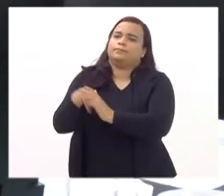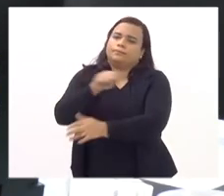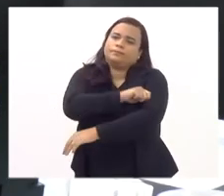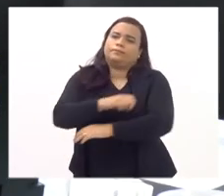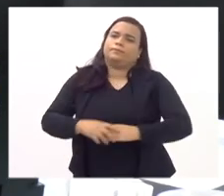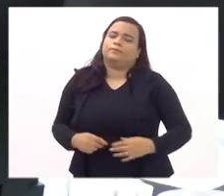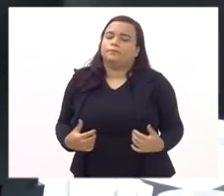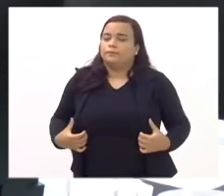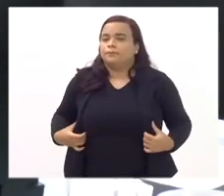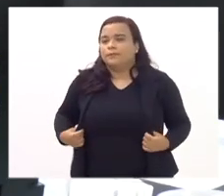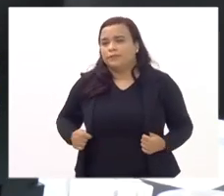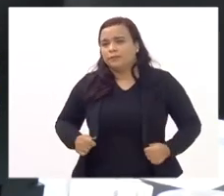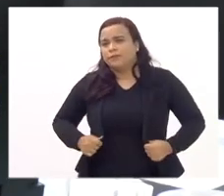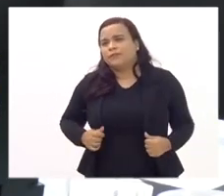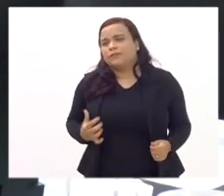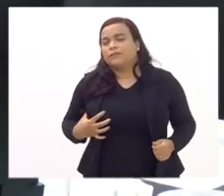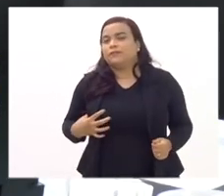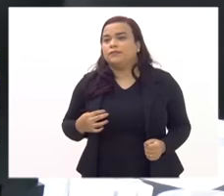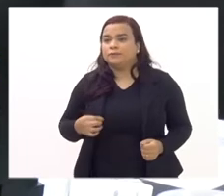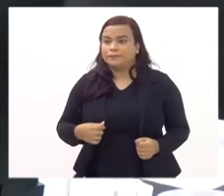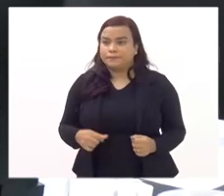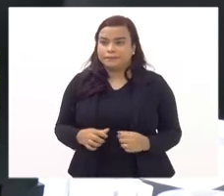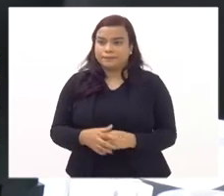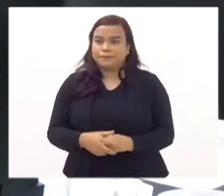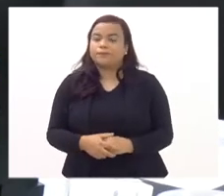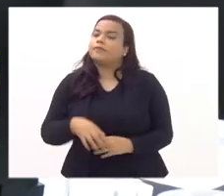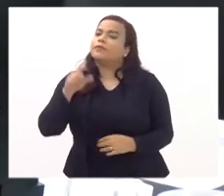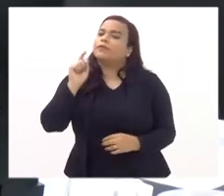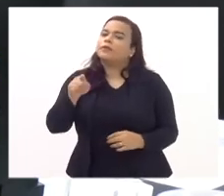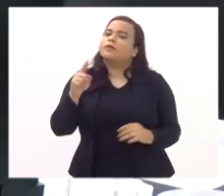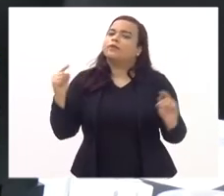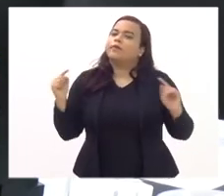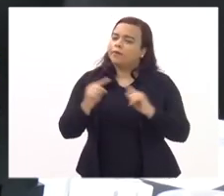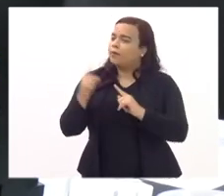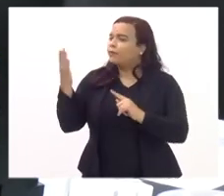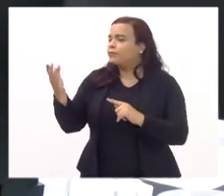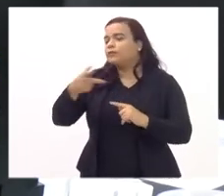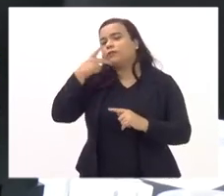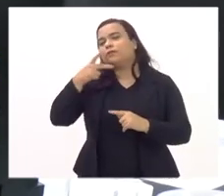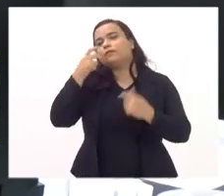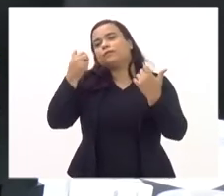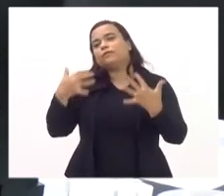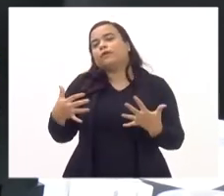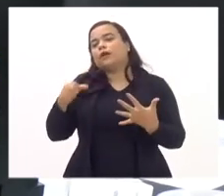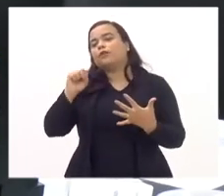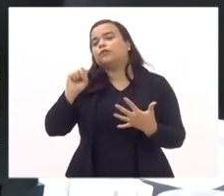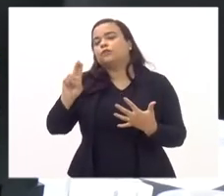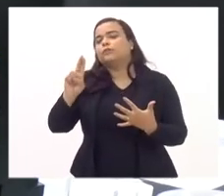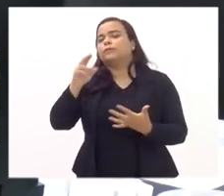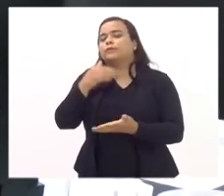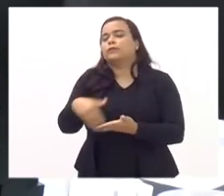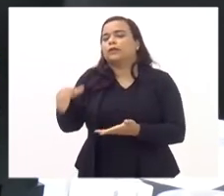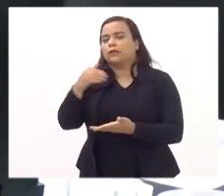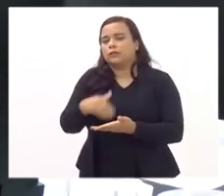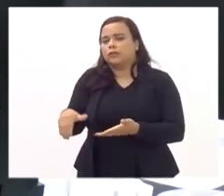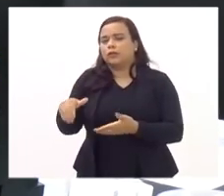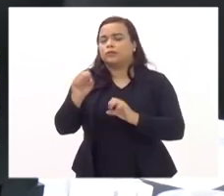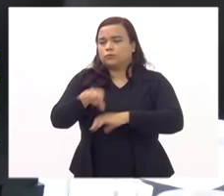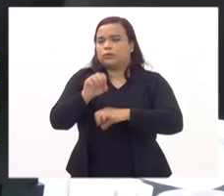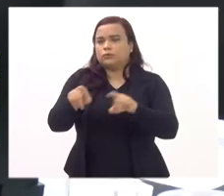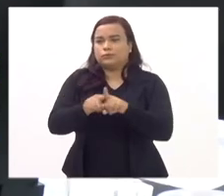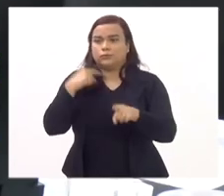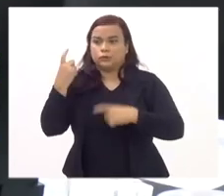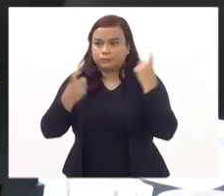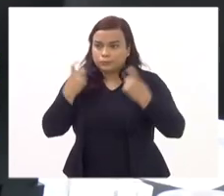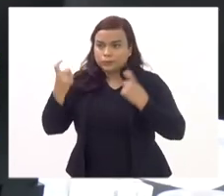estudantes. Então, ela colocou essa nota que converge com a fala do subsecretário de Educação e com a nossa preocupação da